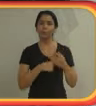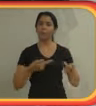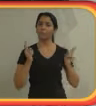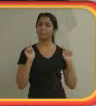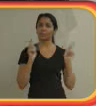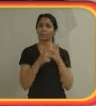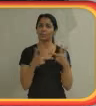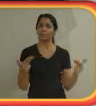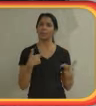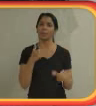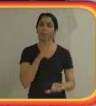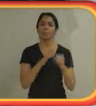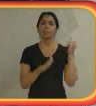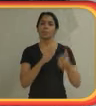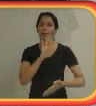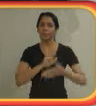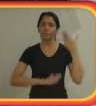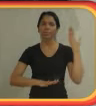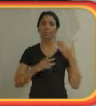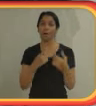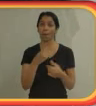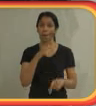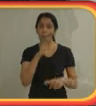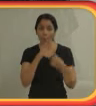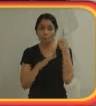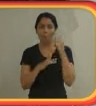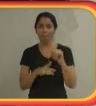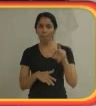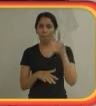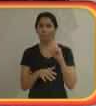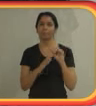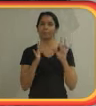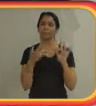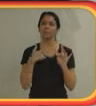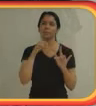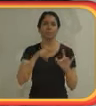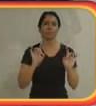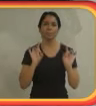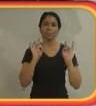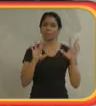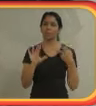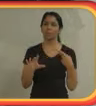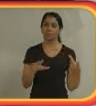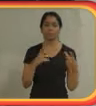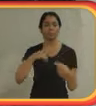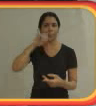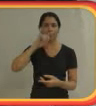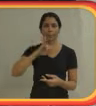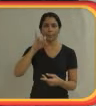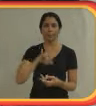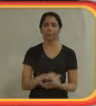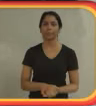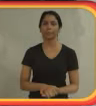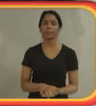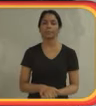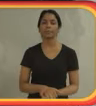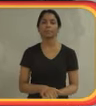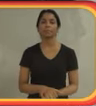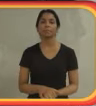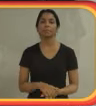se divertir. Então foi a primeira viagem, o primeiro ano, e foi muito especial pra gente, foi muito